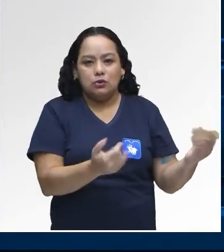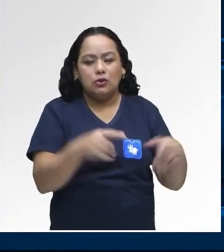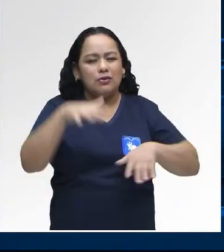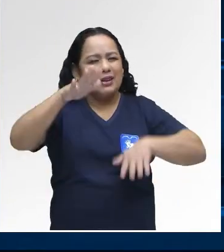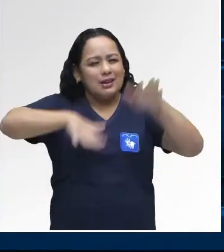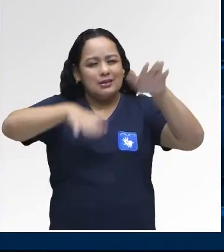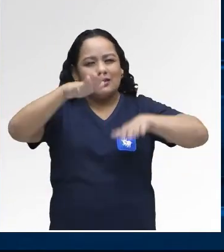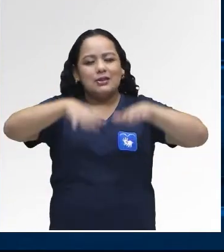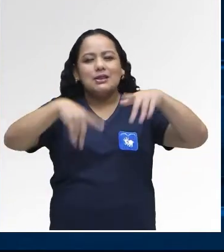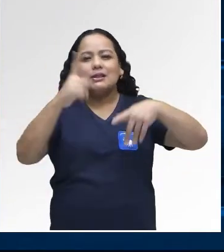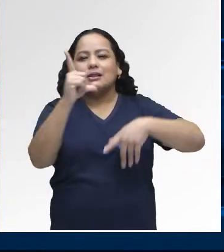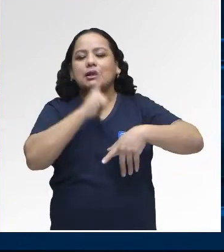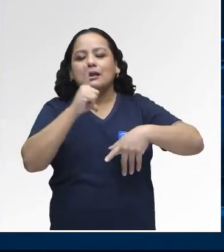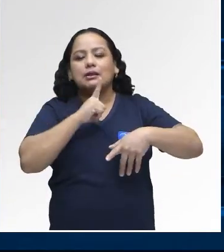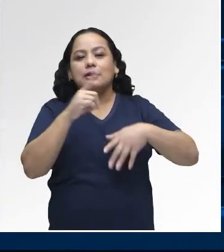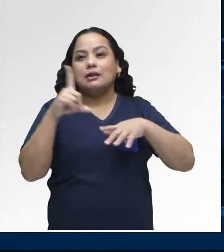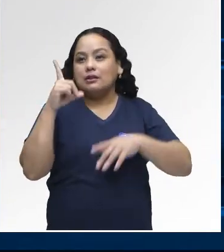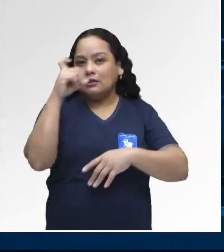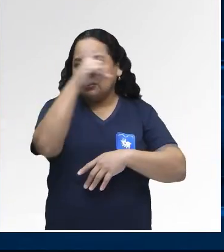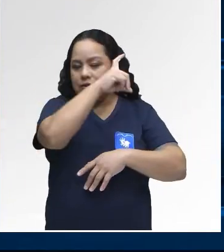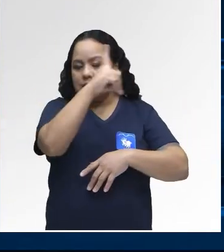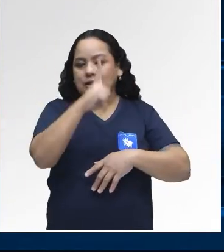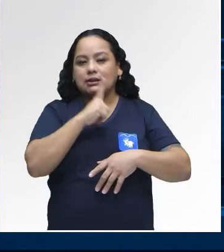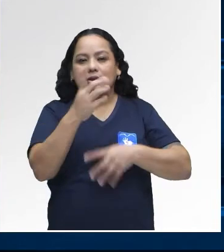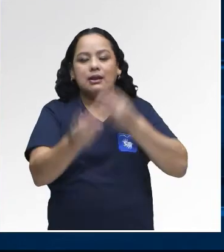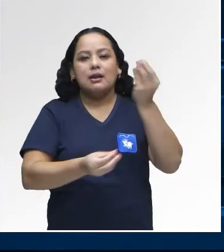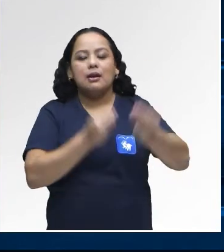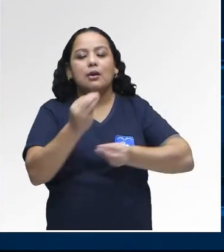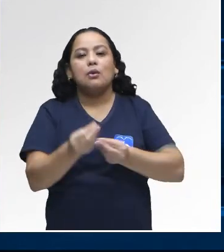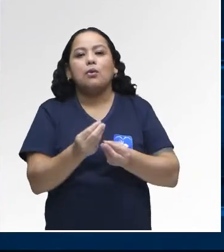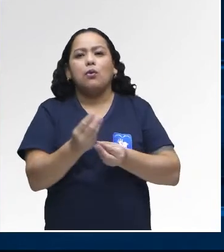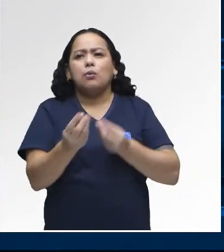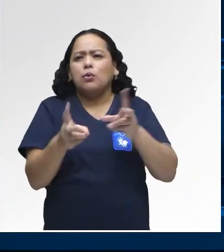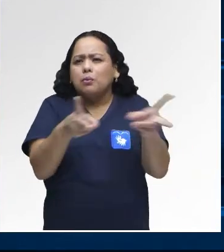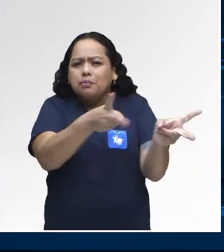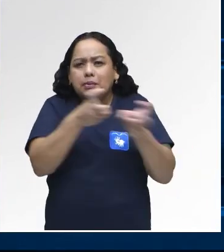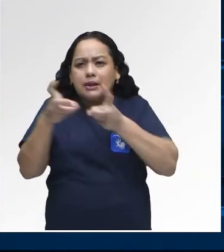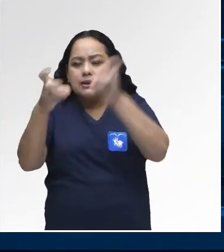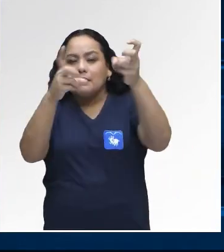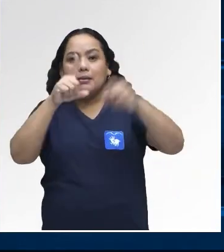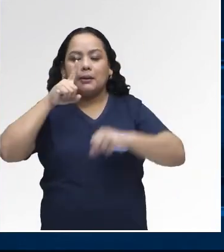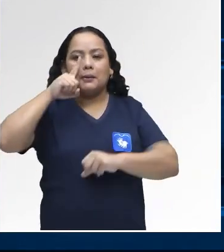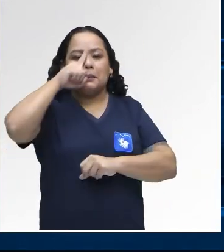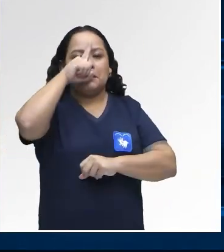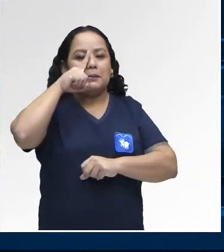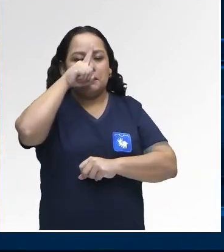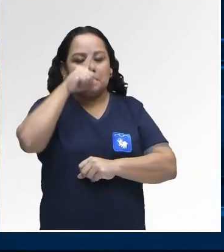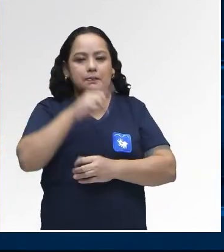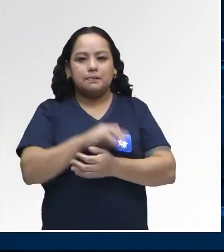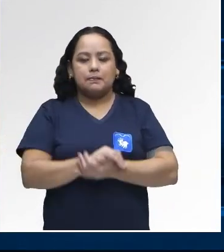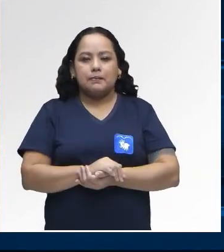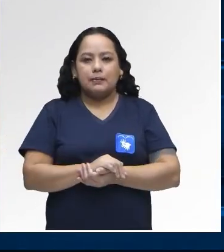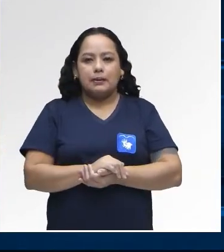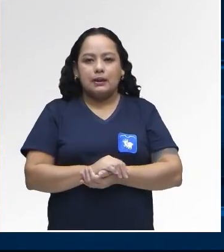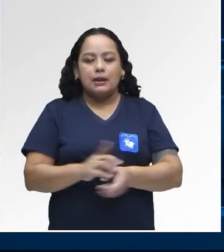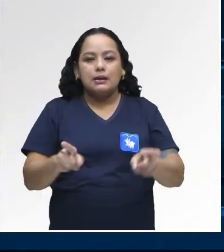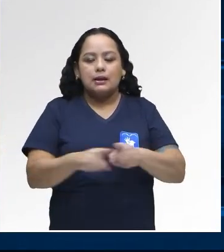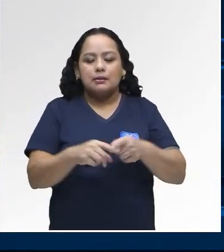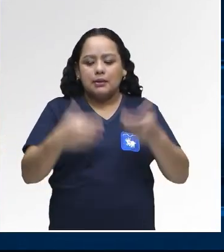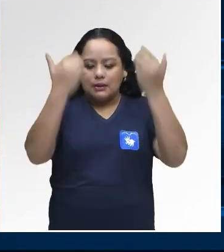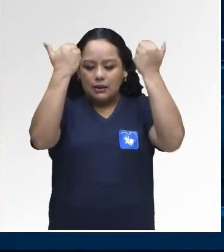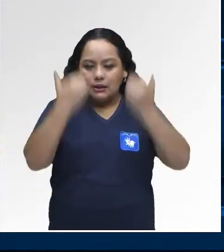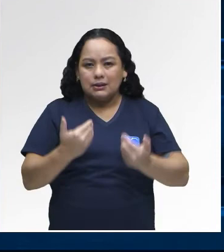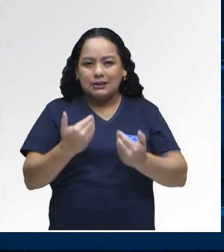vezes têm essa dificuldade, né, de perceber o perigo. E a disponibilidade